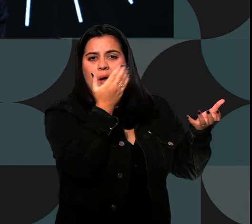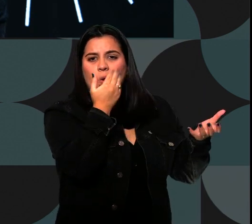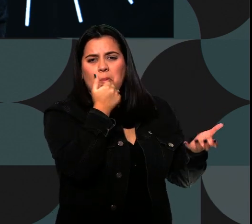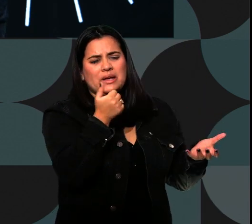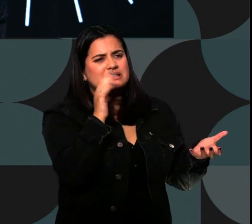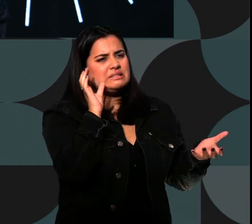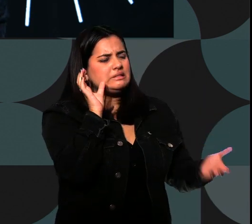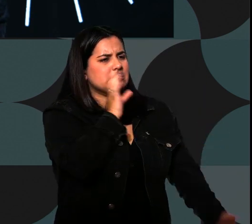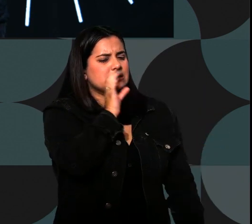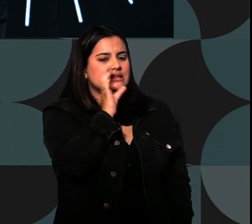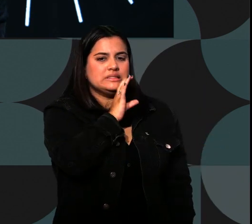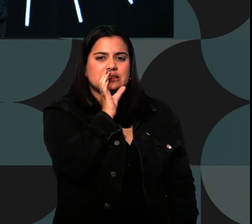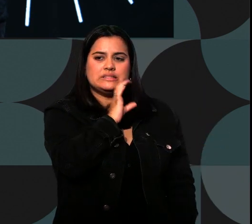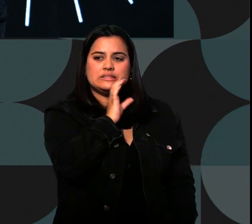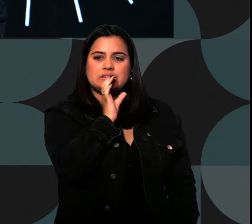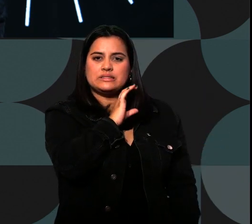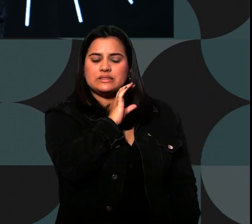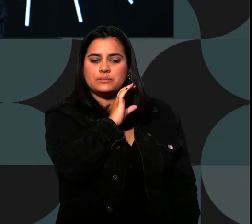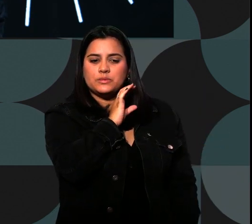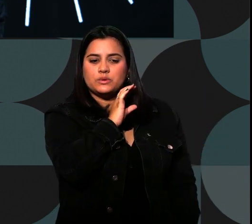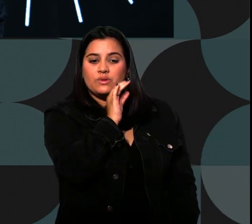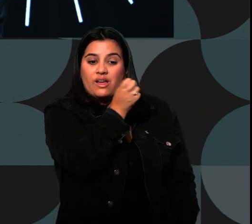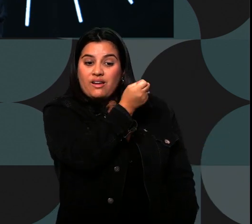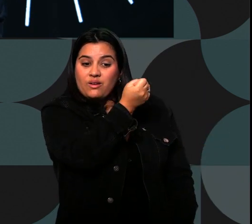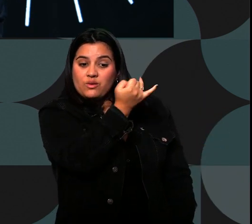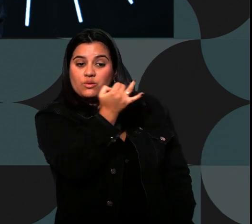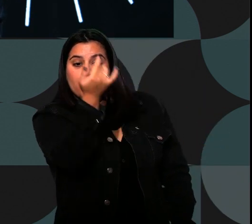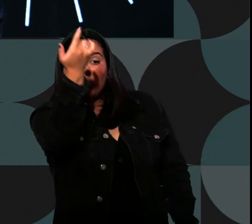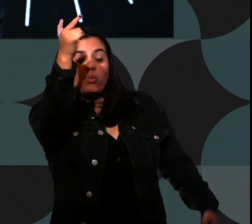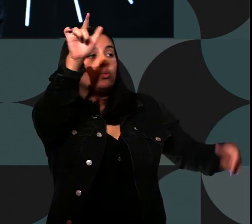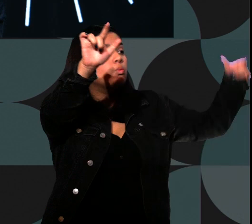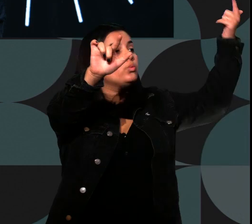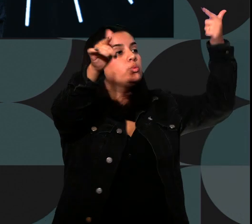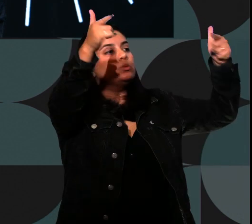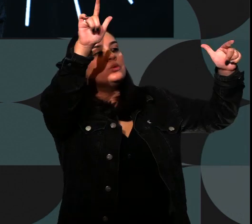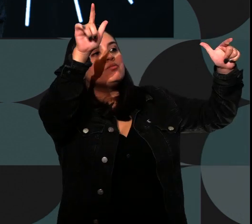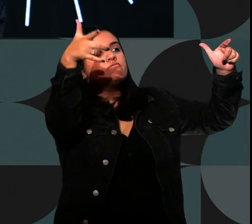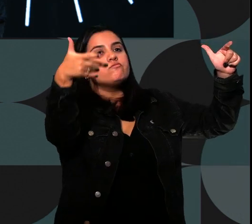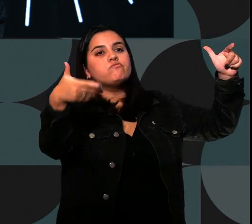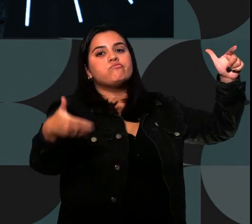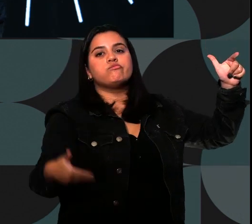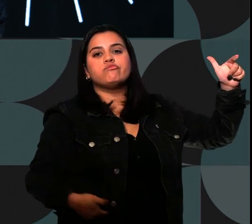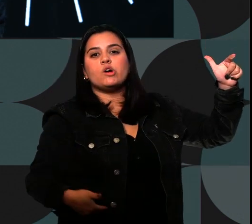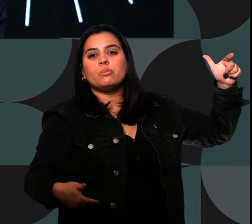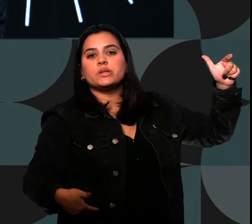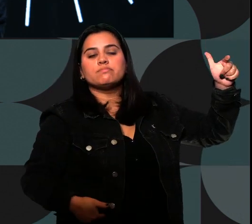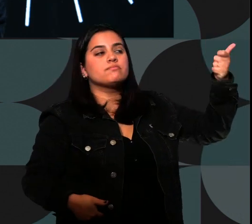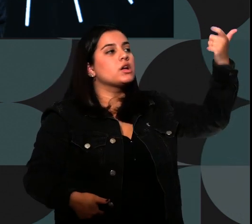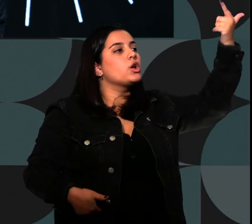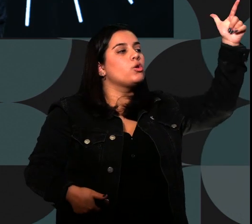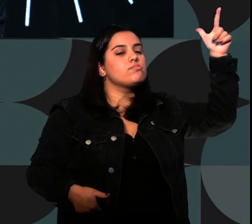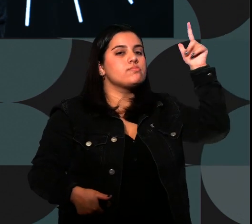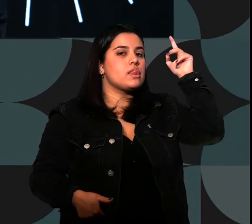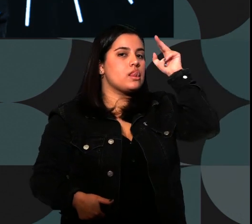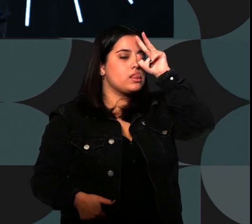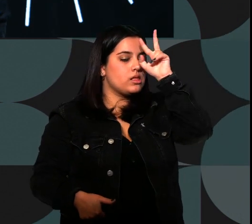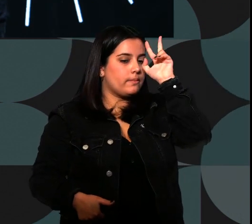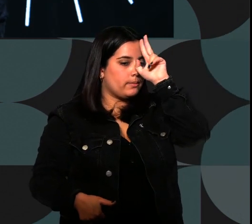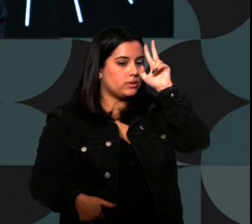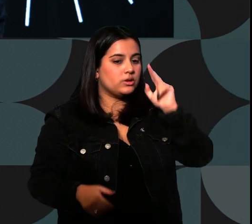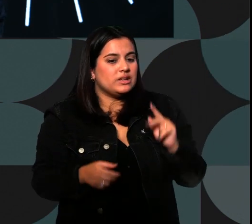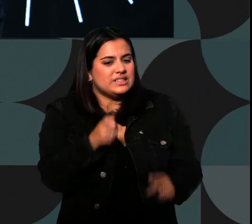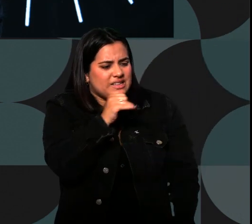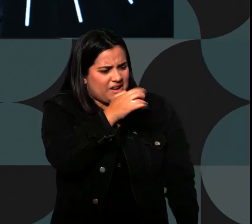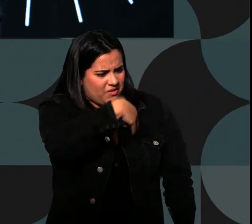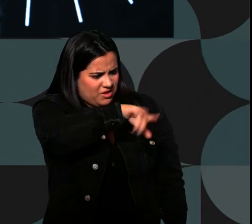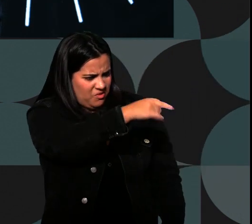refeição. Como resultado, alguns passam fome, enquanto outros ficam embriagados. Será que vocês não